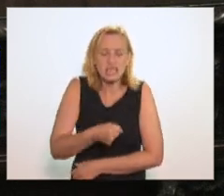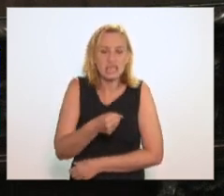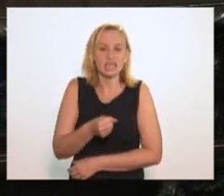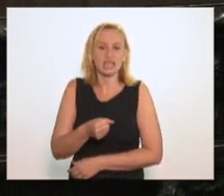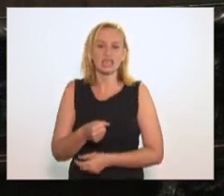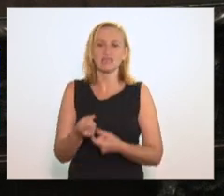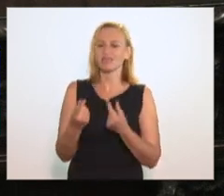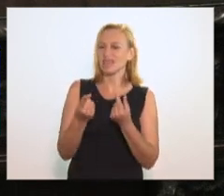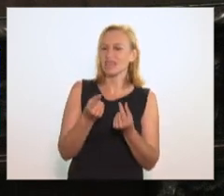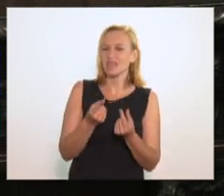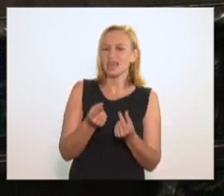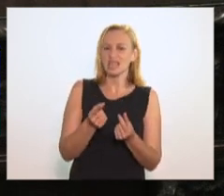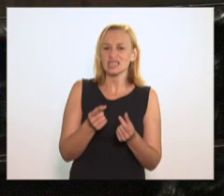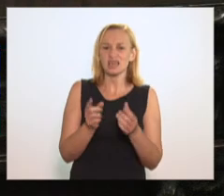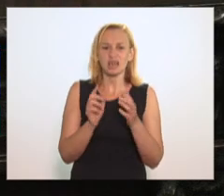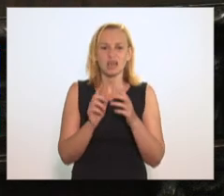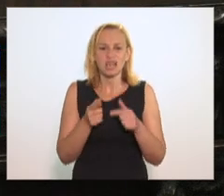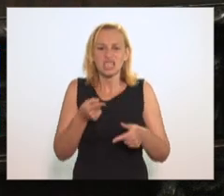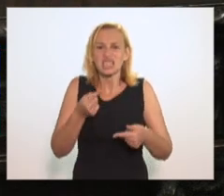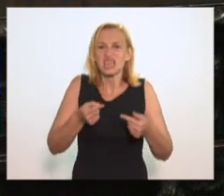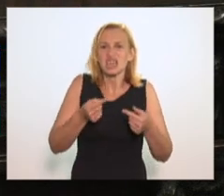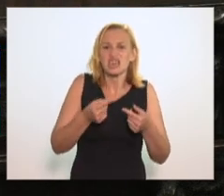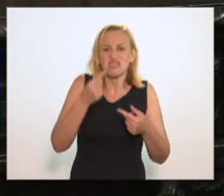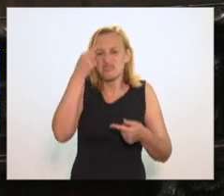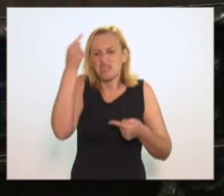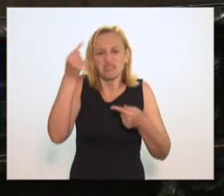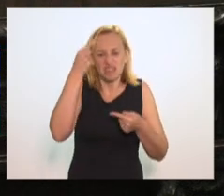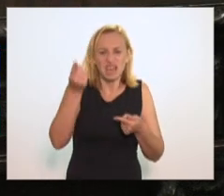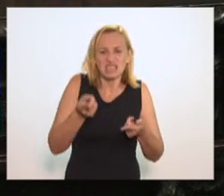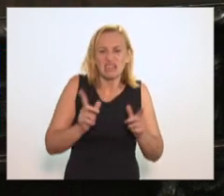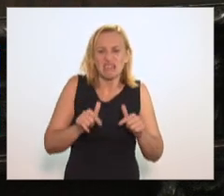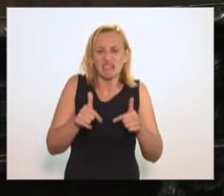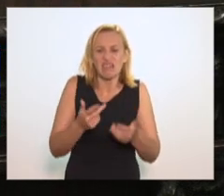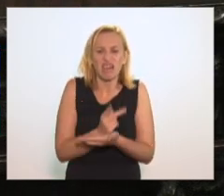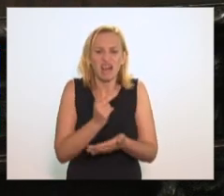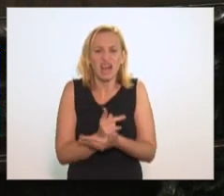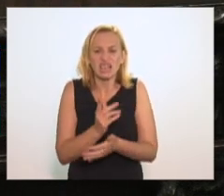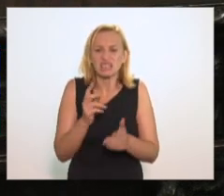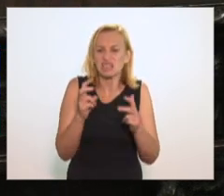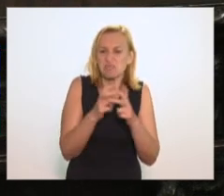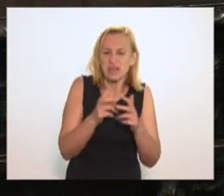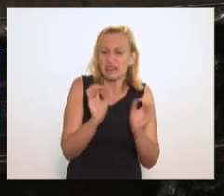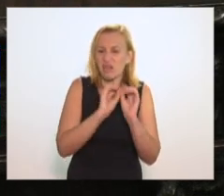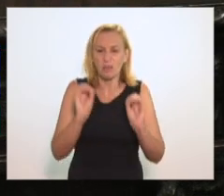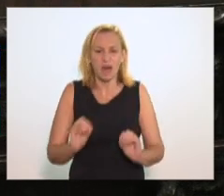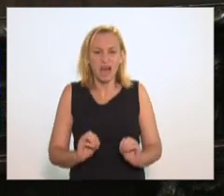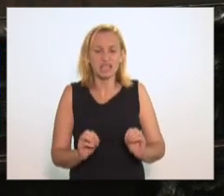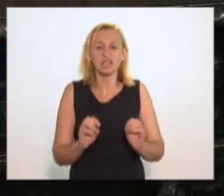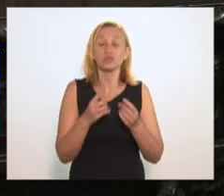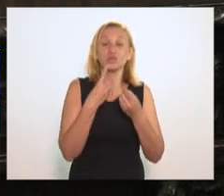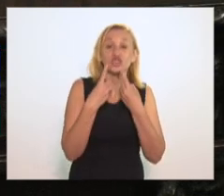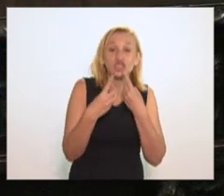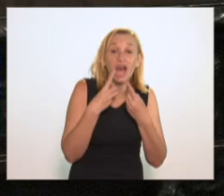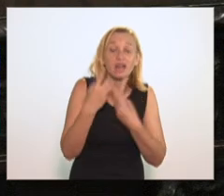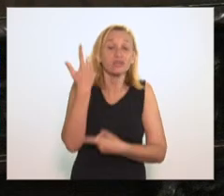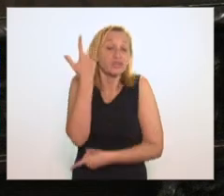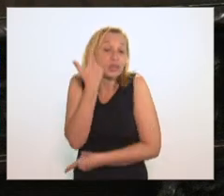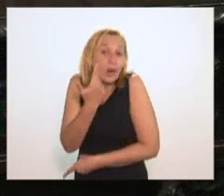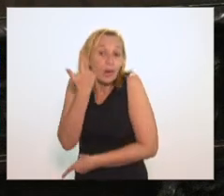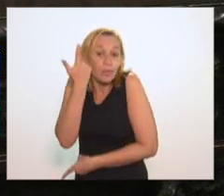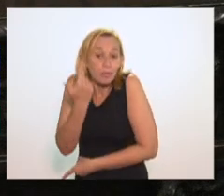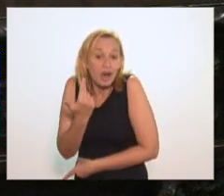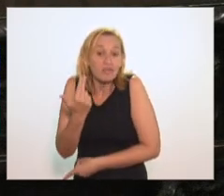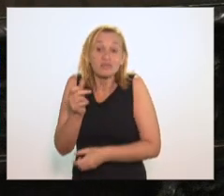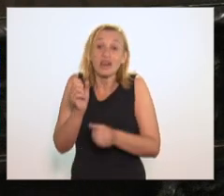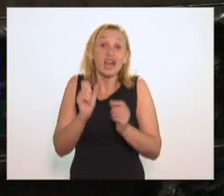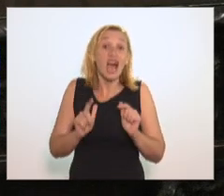devaneios e sem politizar sem brigas no diálogo faz o que tem